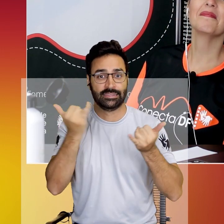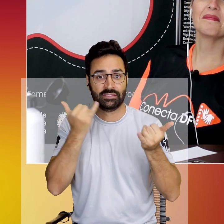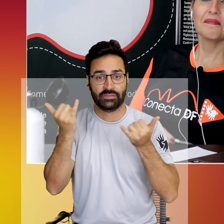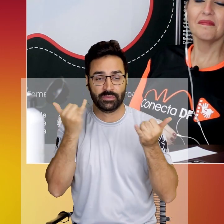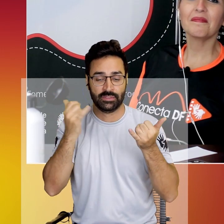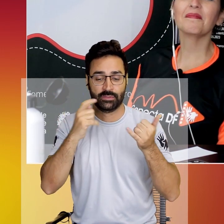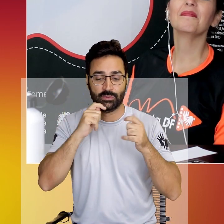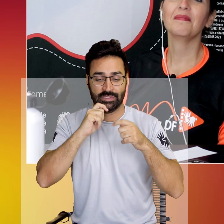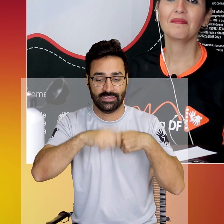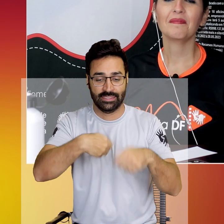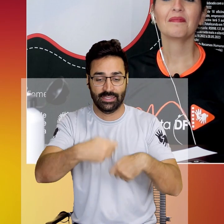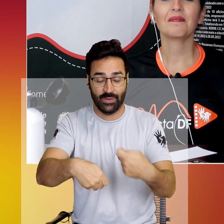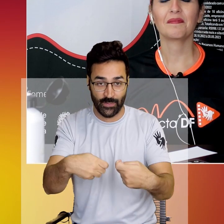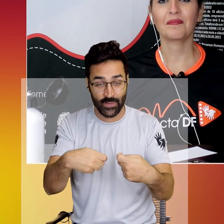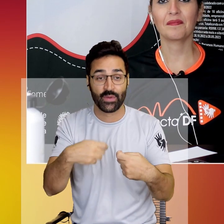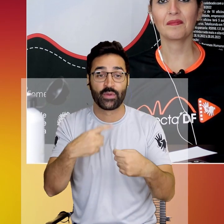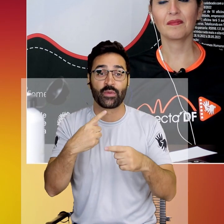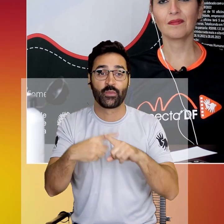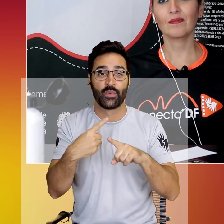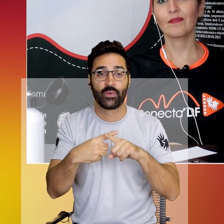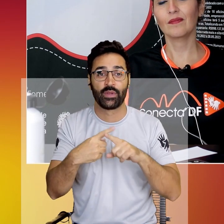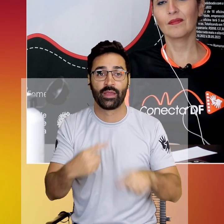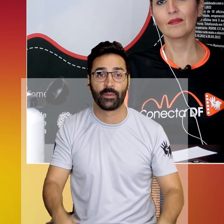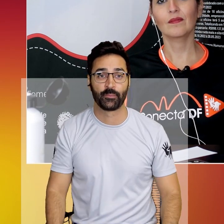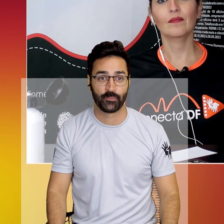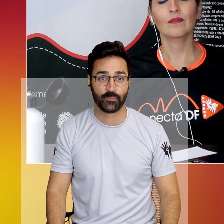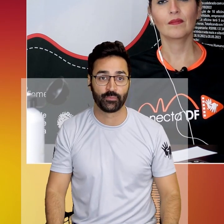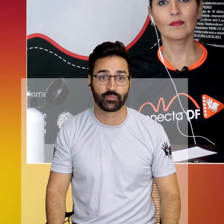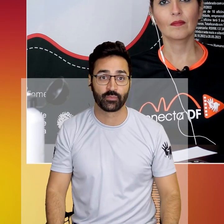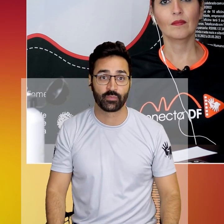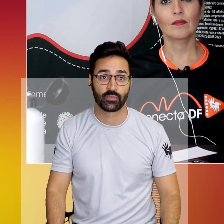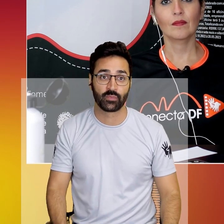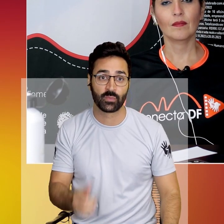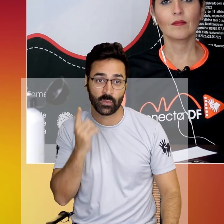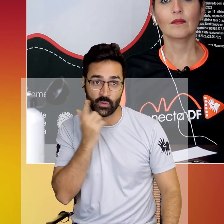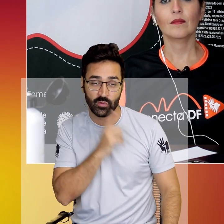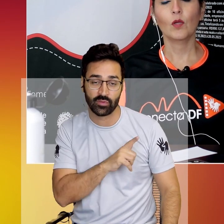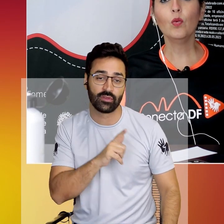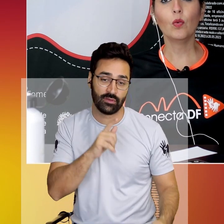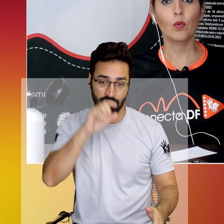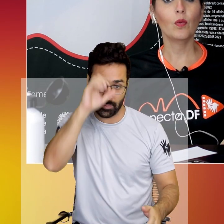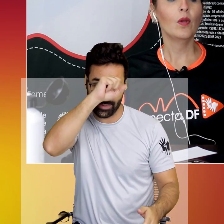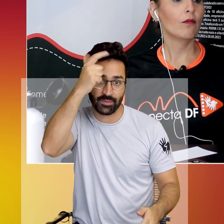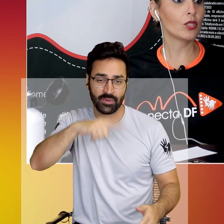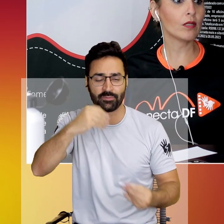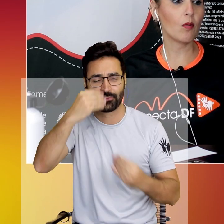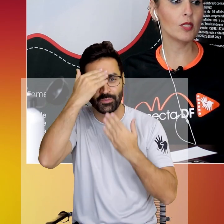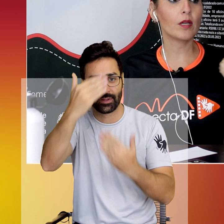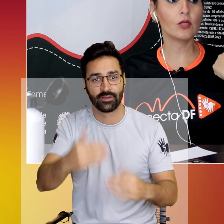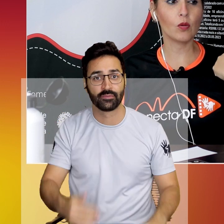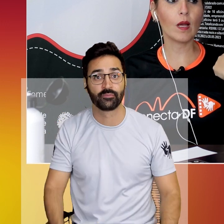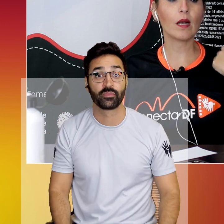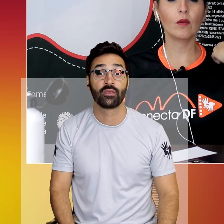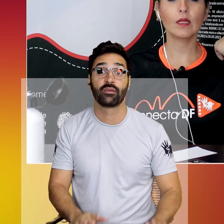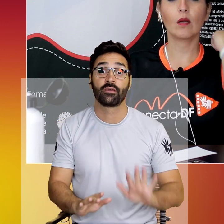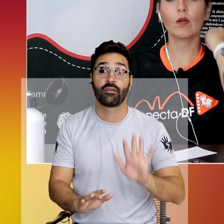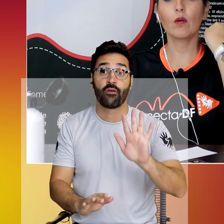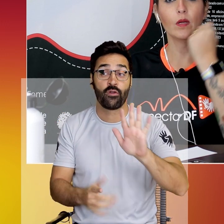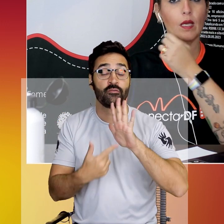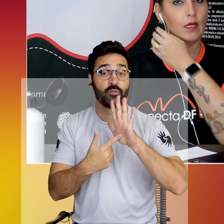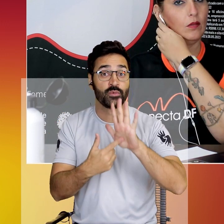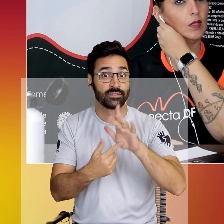sinais, justamente para poder trazer mais essa diversidade, sabe? Muito obrigada. Vou te dar uma dica de um canal, então, que eu